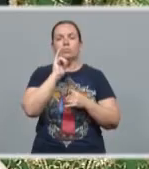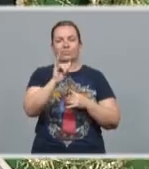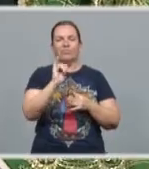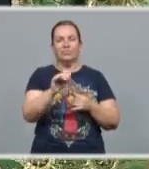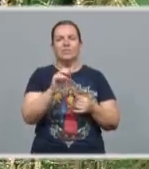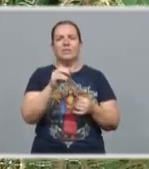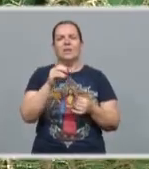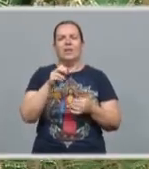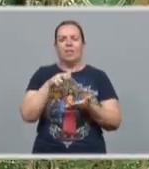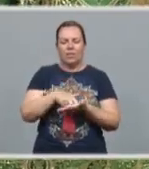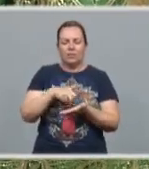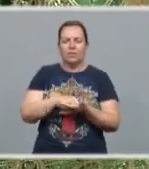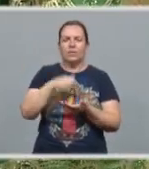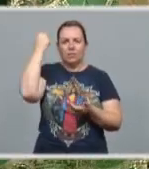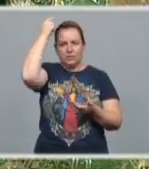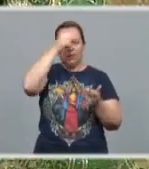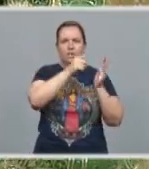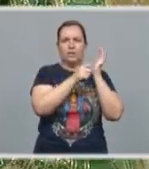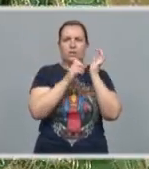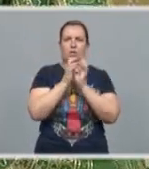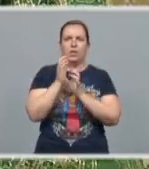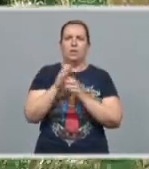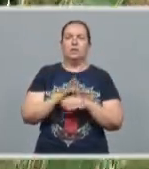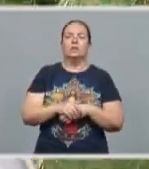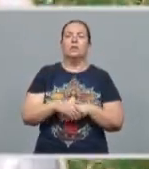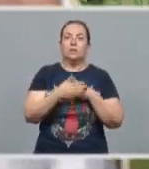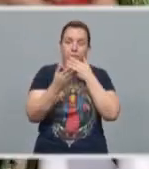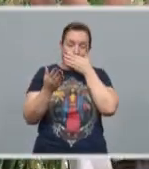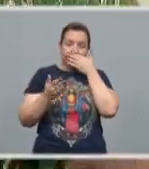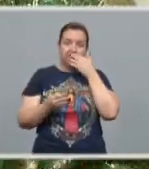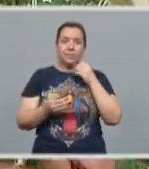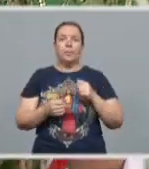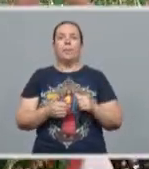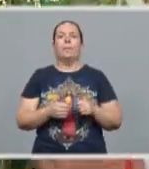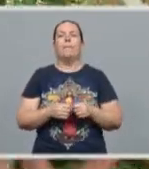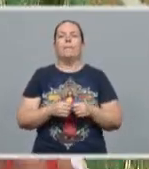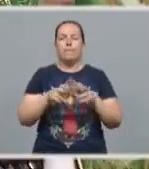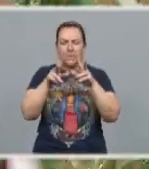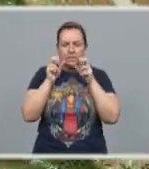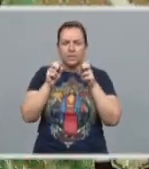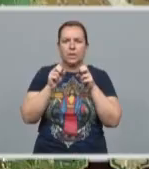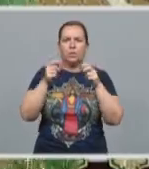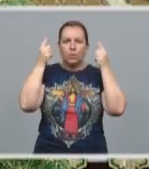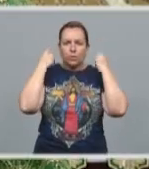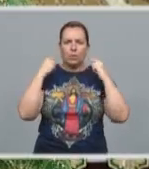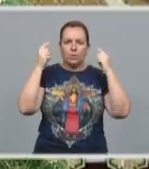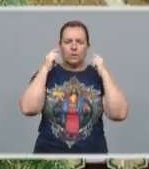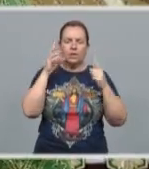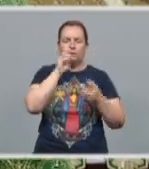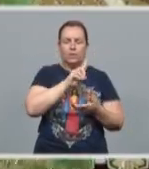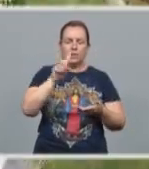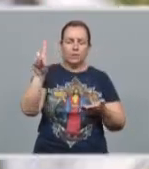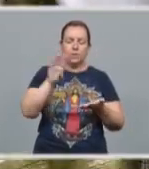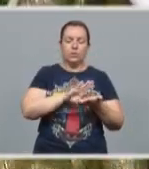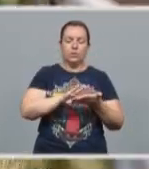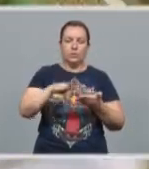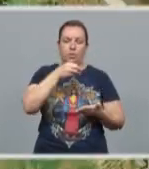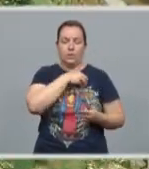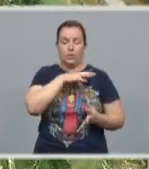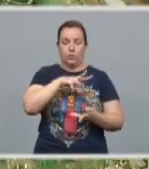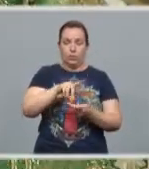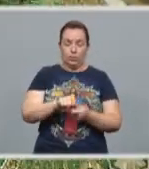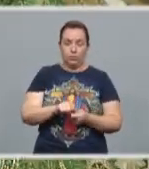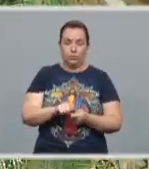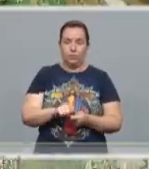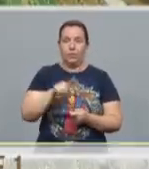Chagas, porque é impressionante você perceber que o Cordeiro de Deus que tira o pecado do mundo, aquele que é pleno